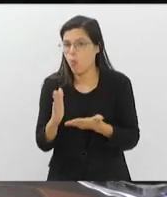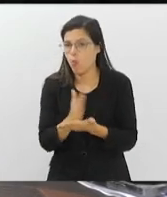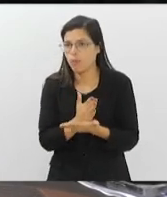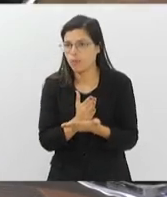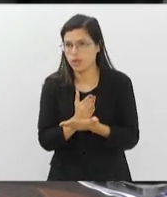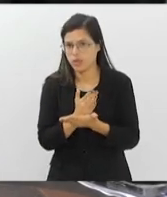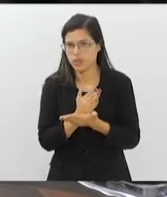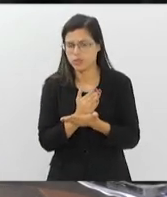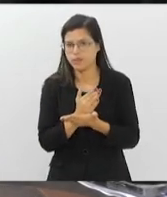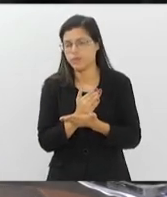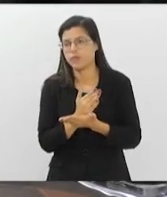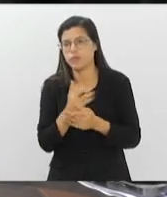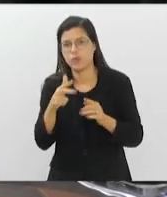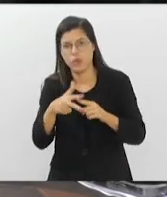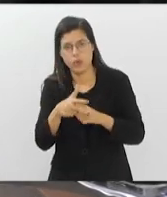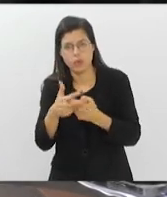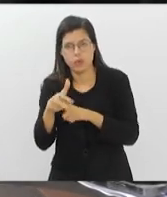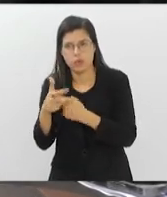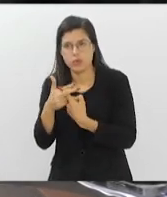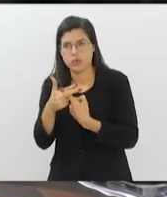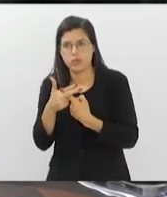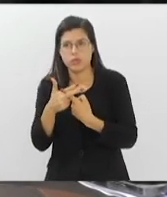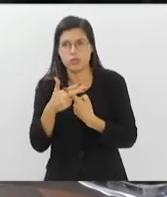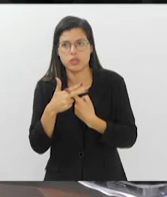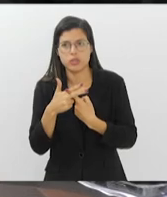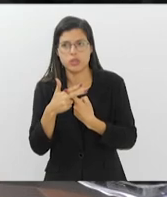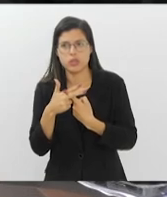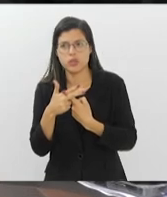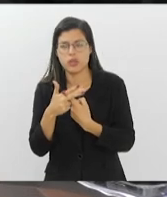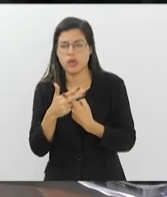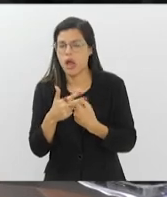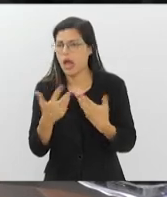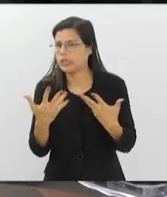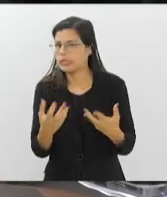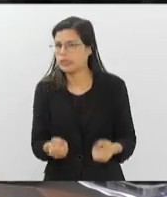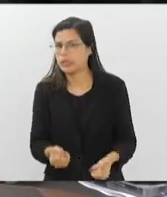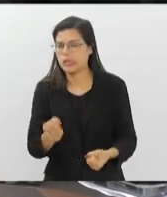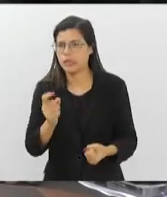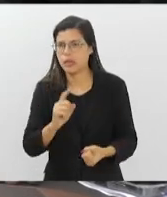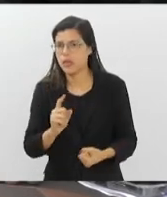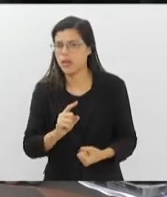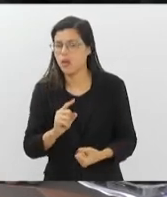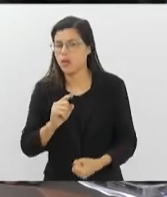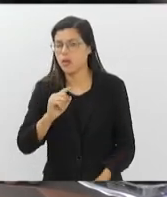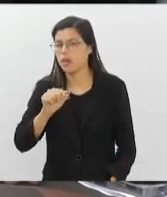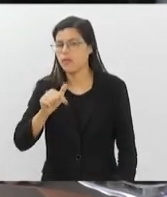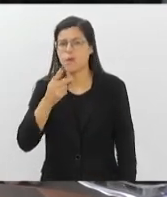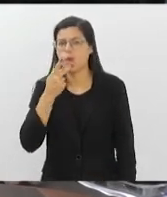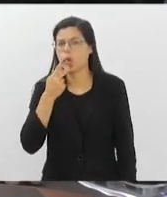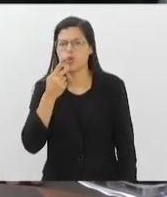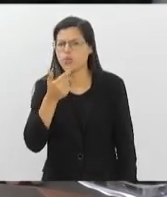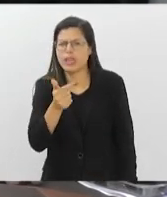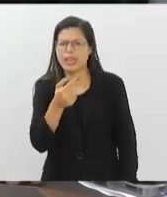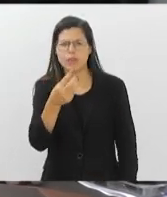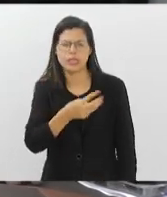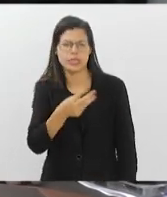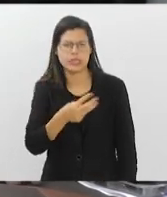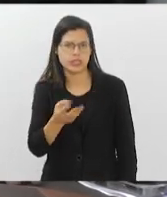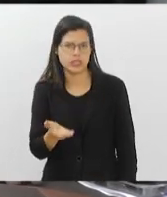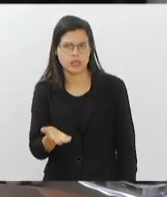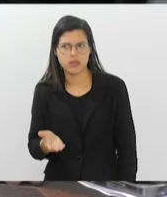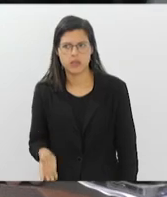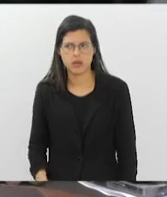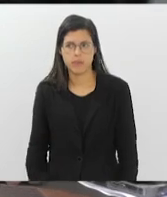que tivessem sido corrigidas, por alguma razão não foram acatadas, e a CEPLAG disse que não haveria uma terceira.